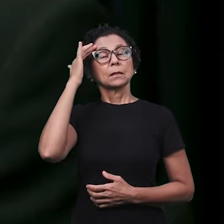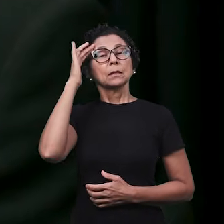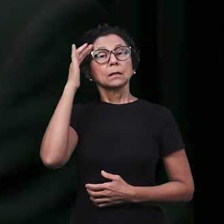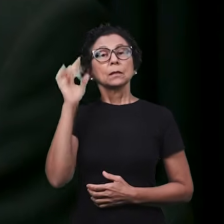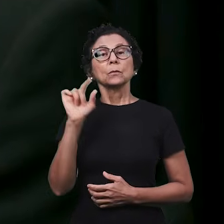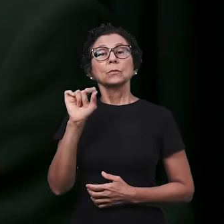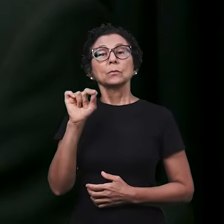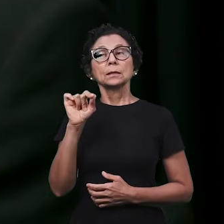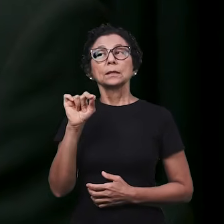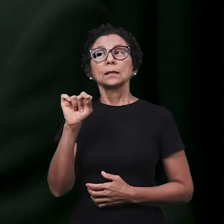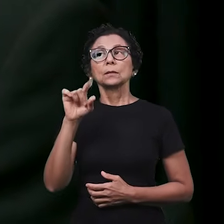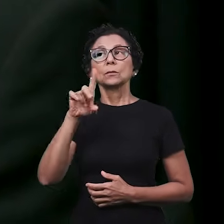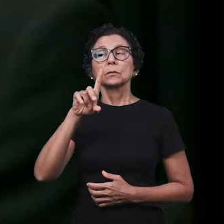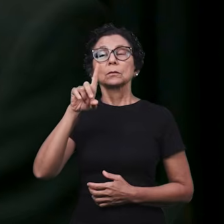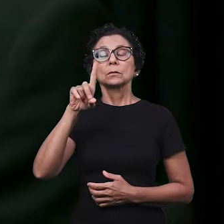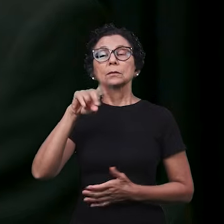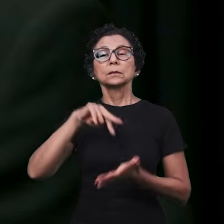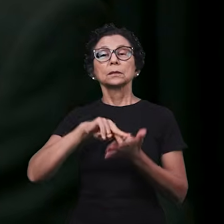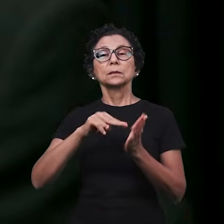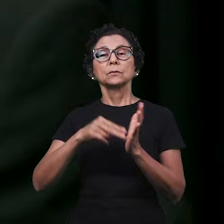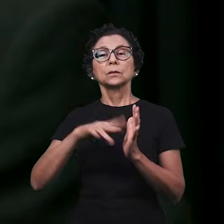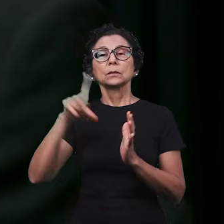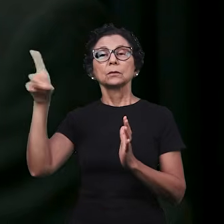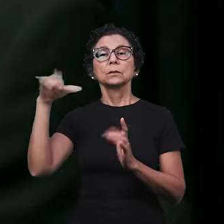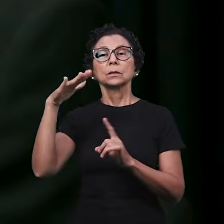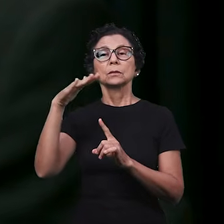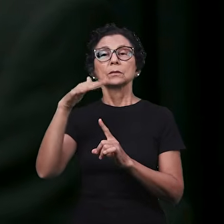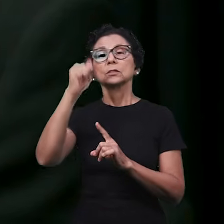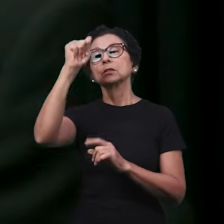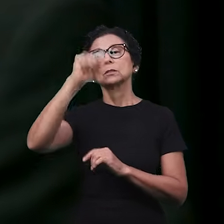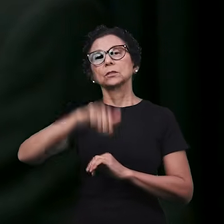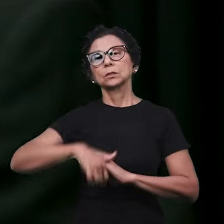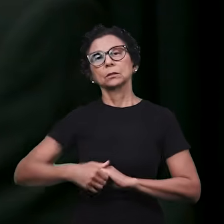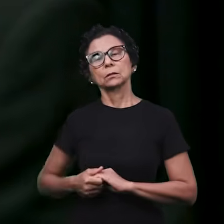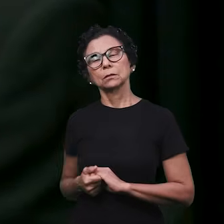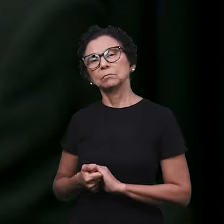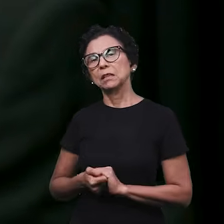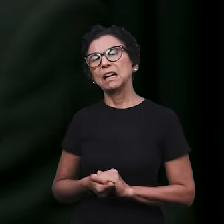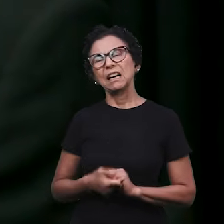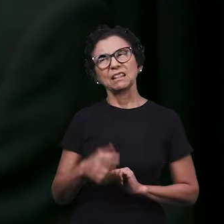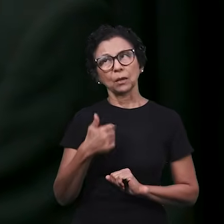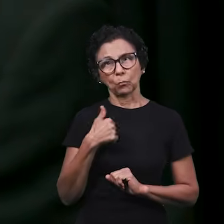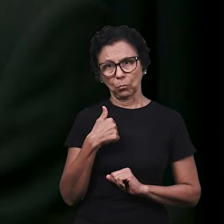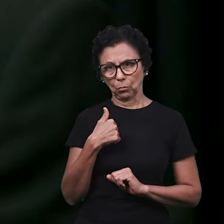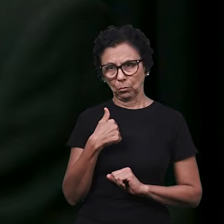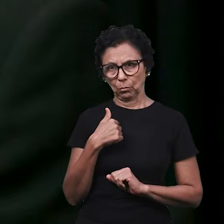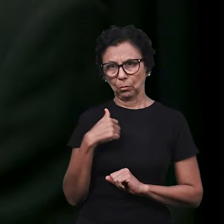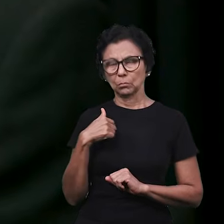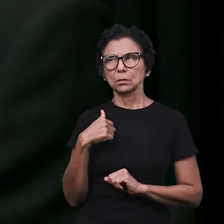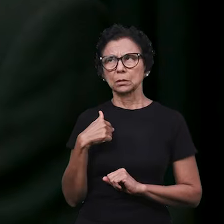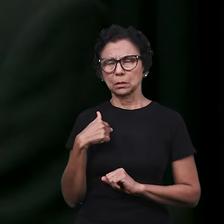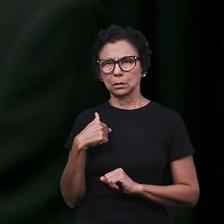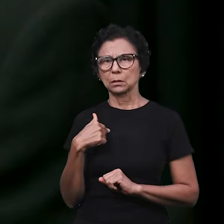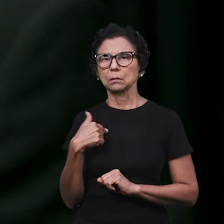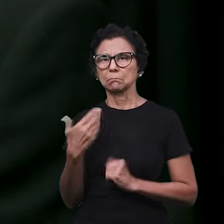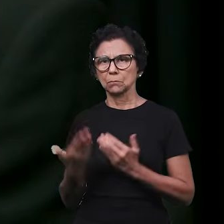profunda, porque senão nós vamos achar que estamos fazendo a obra de Deus, na verdade não